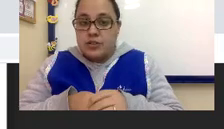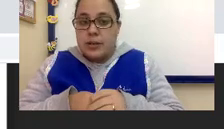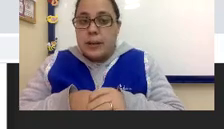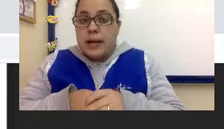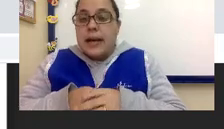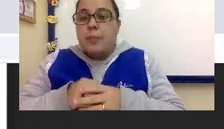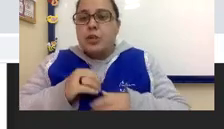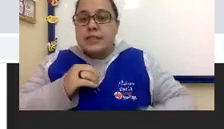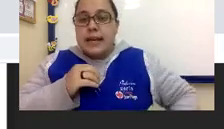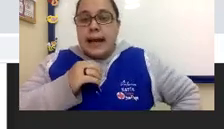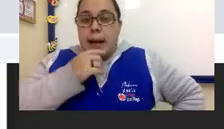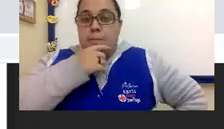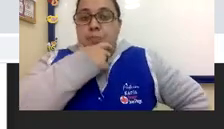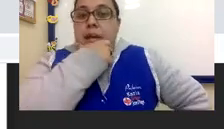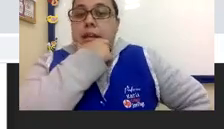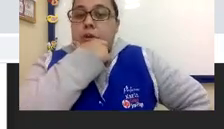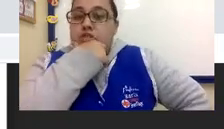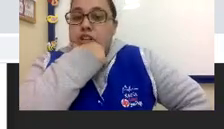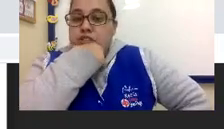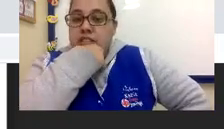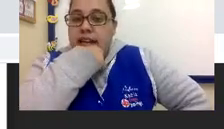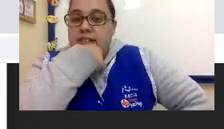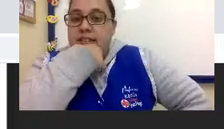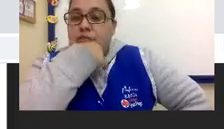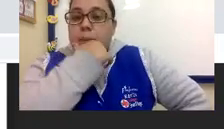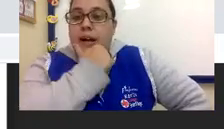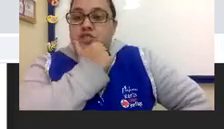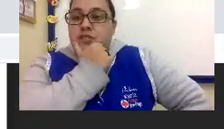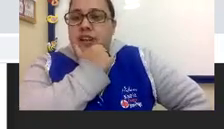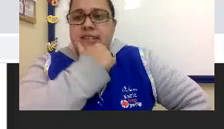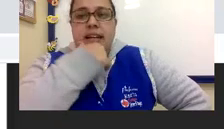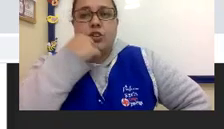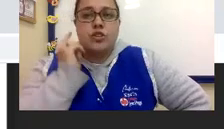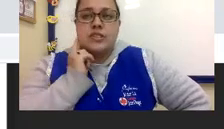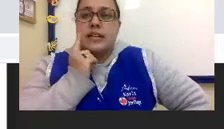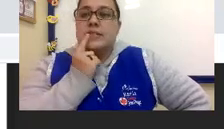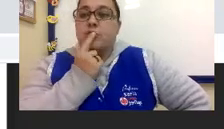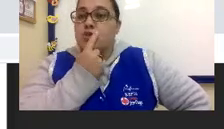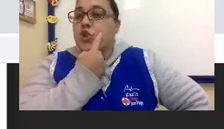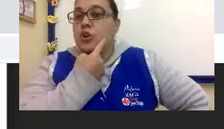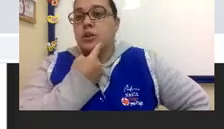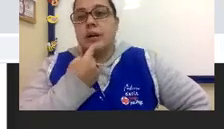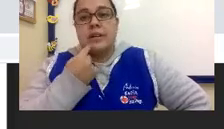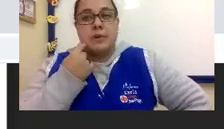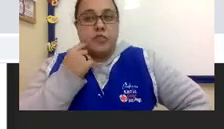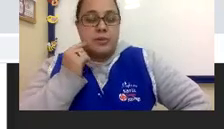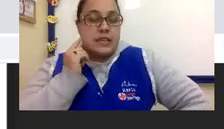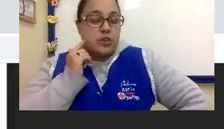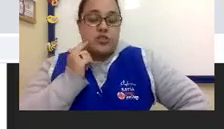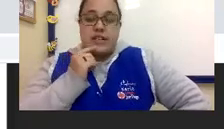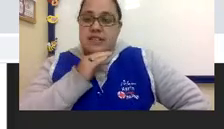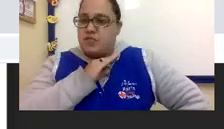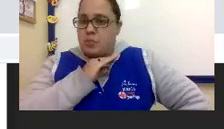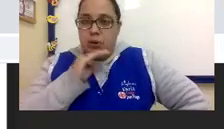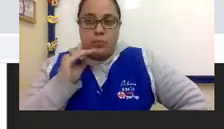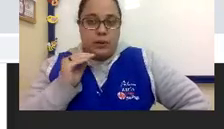alimentos. E por que será que os nossos dentes têm formatos diferentes? Será que todos eles funcionam da mesma forma? Será que